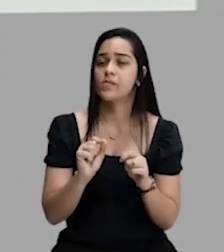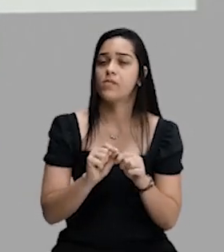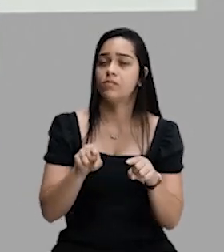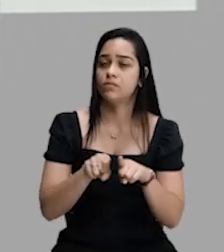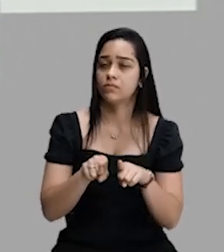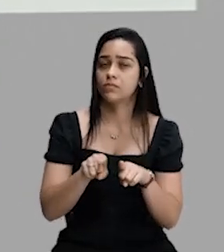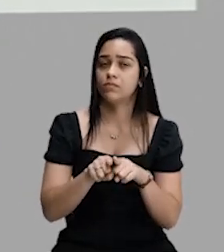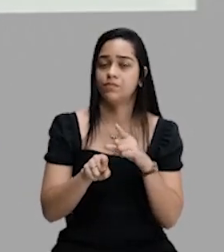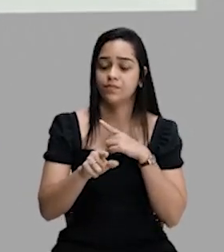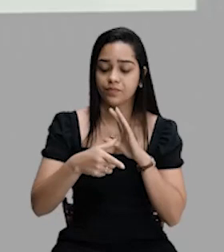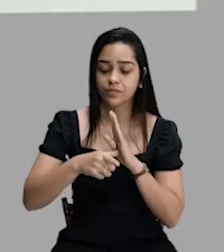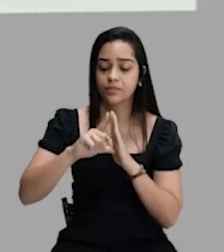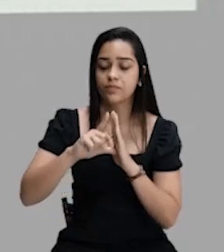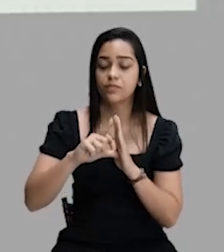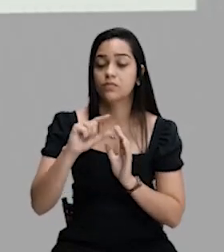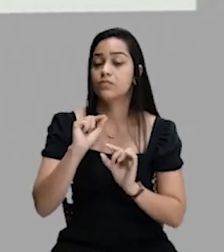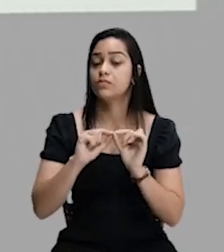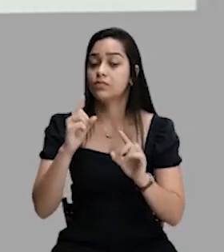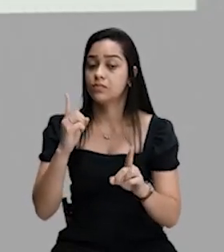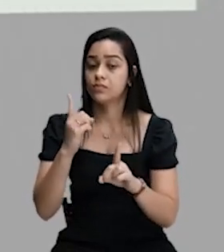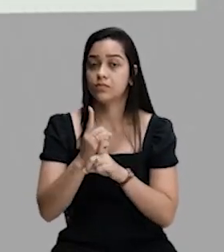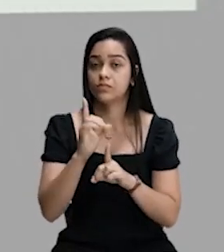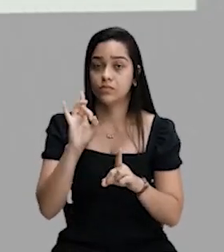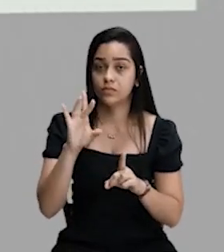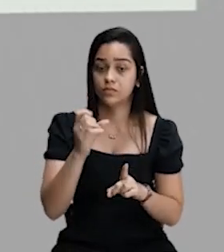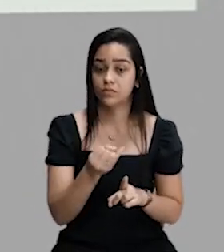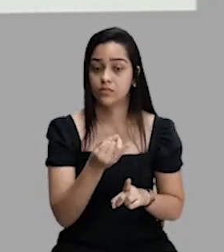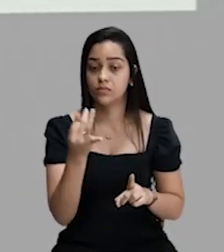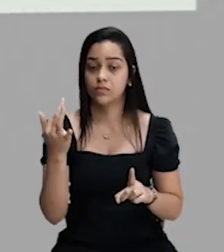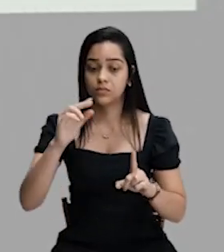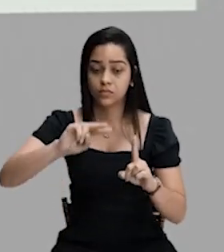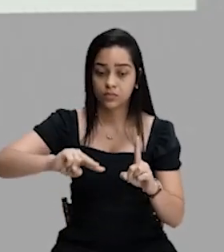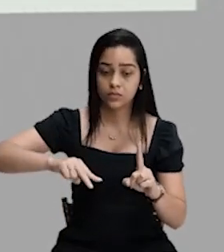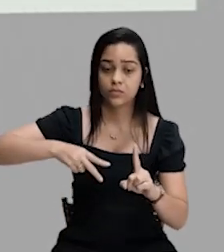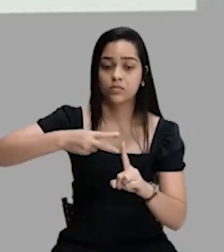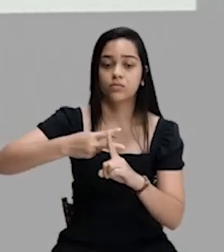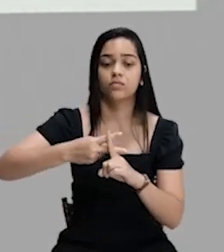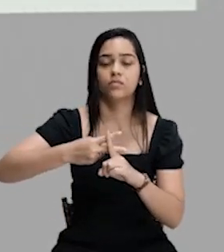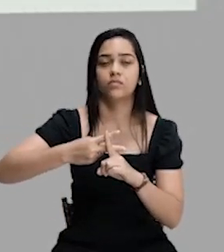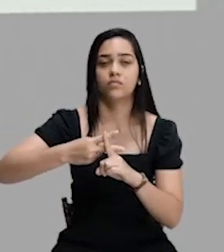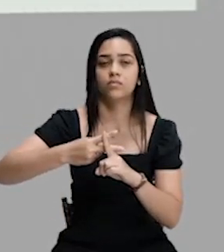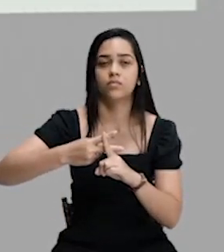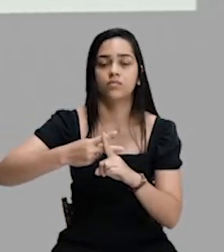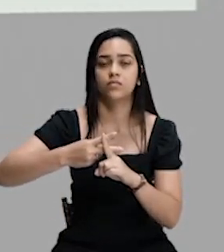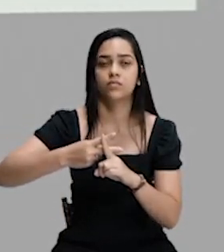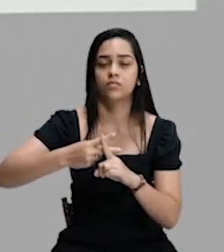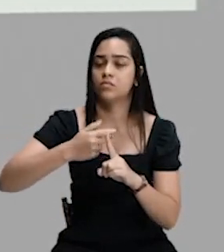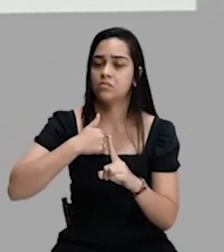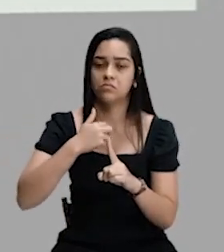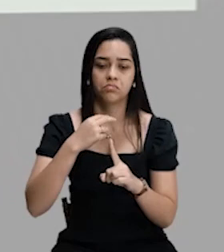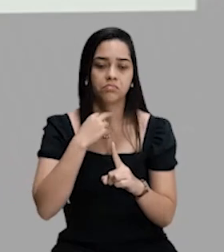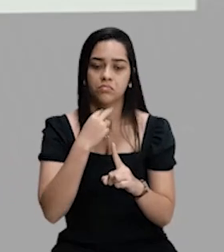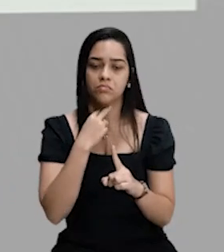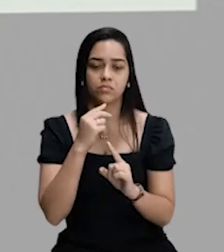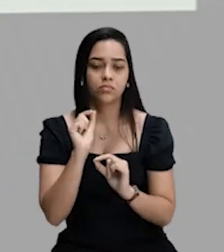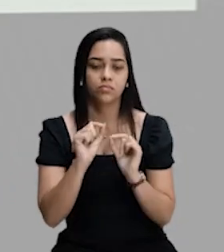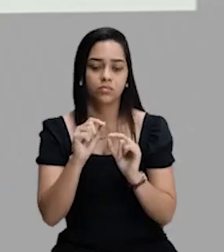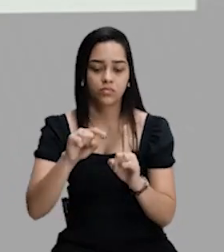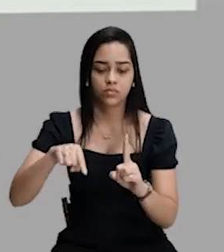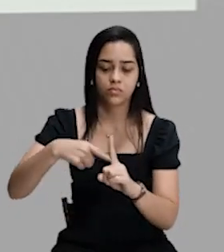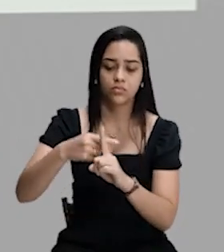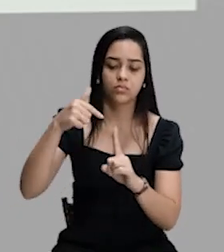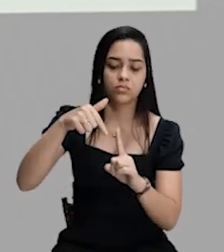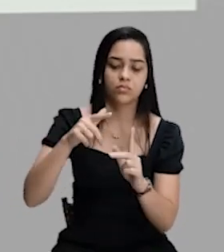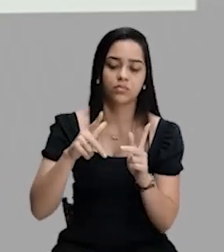na questão anterior nós encontramos a quantidade dobrada de arestas então eu não posso dizer que essa soma aqui